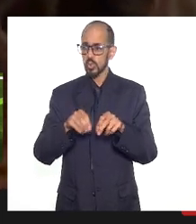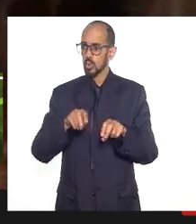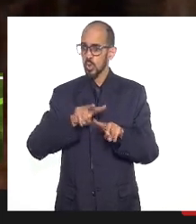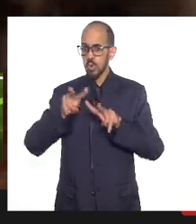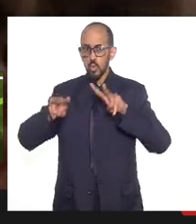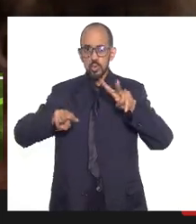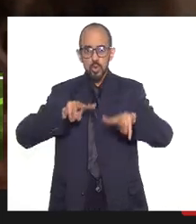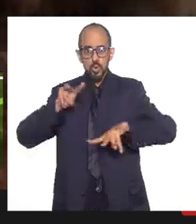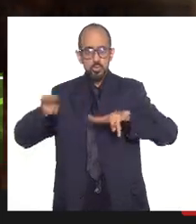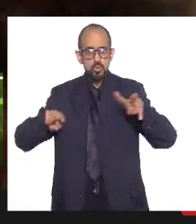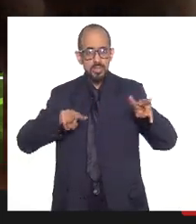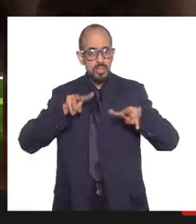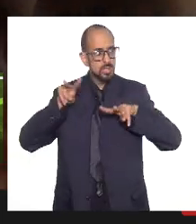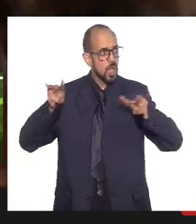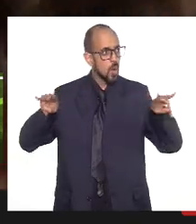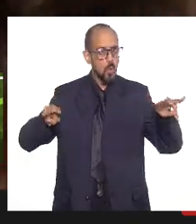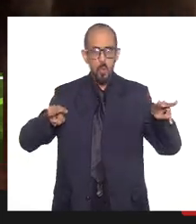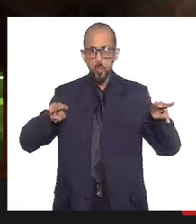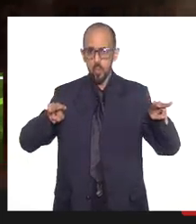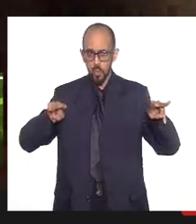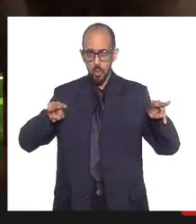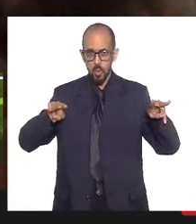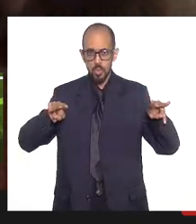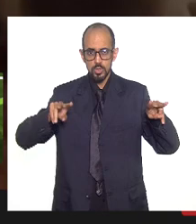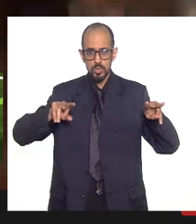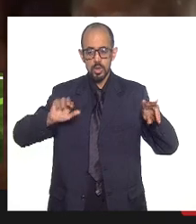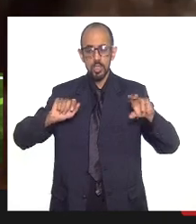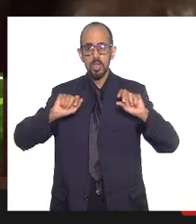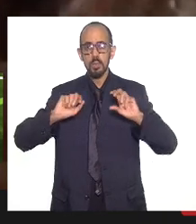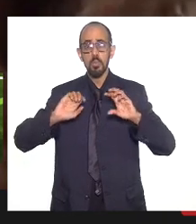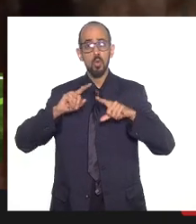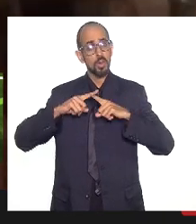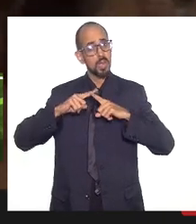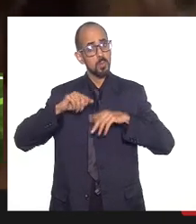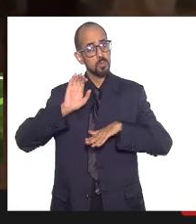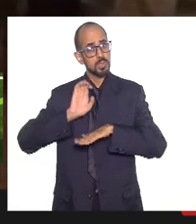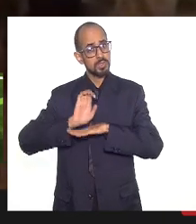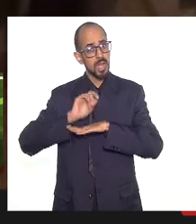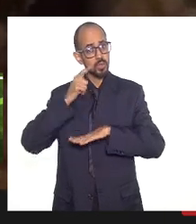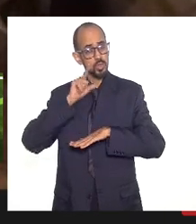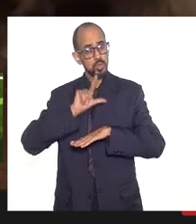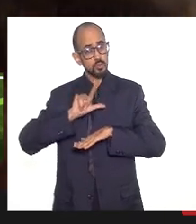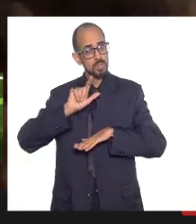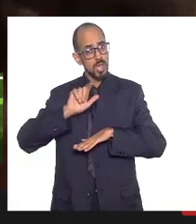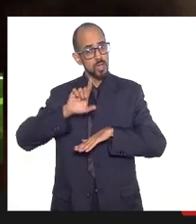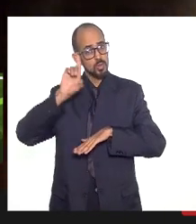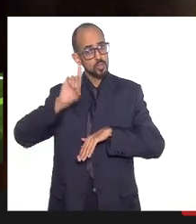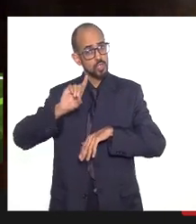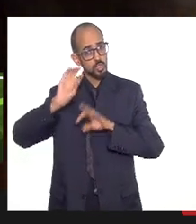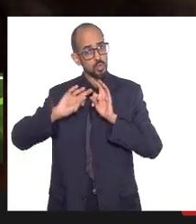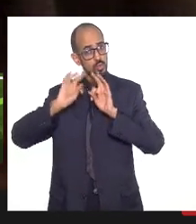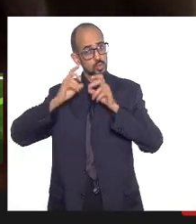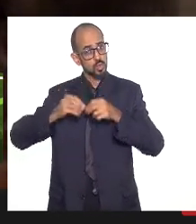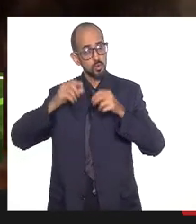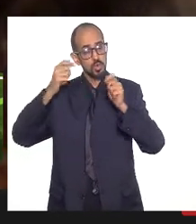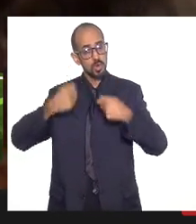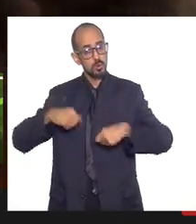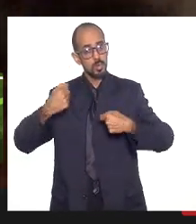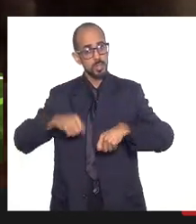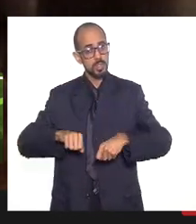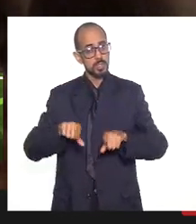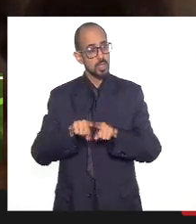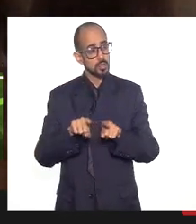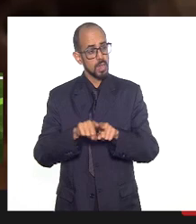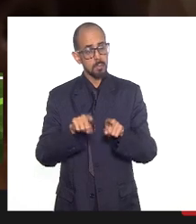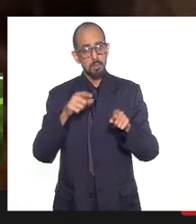comunidades. Porque um Estado que, de fato, garante o direito de todos, ele tem que contemplar